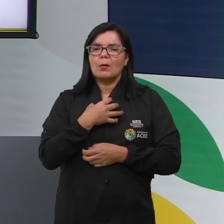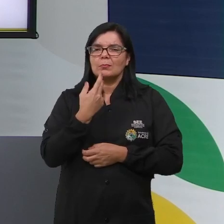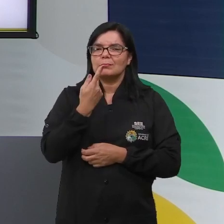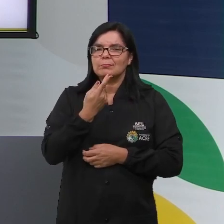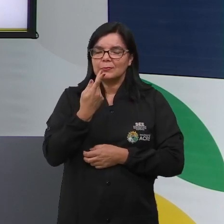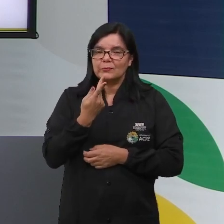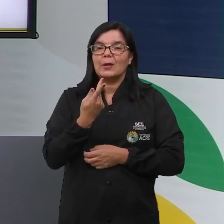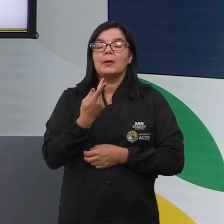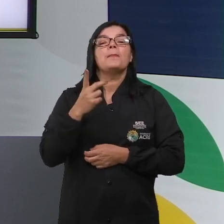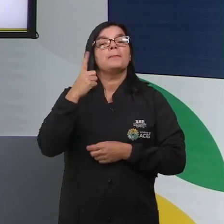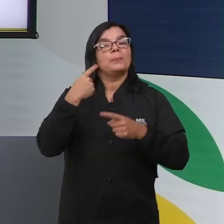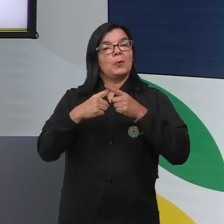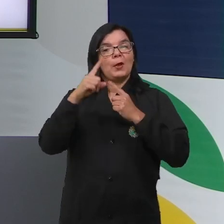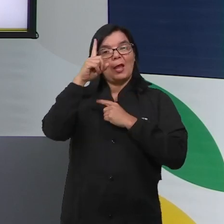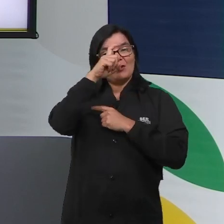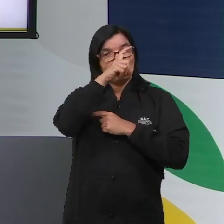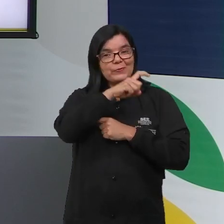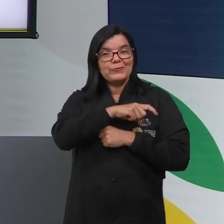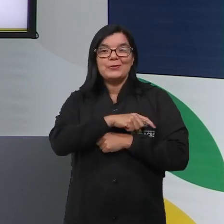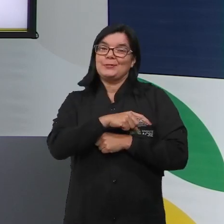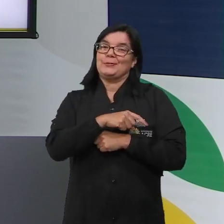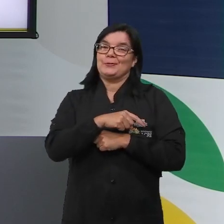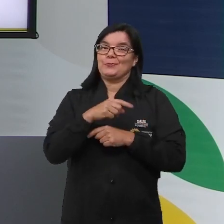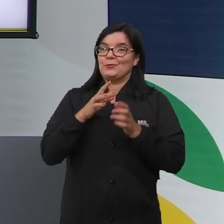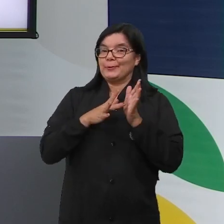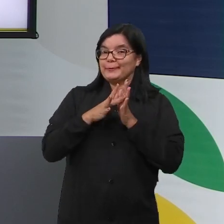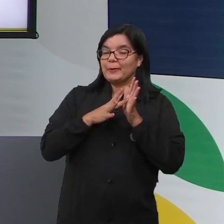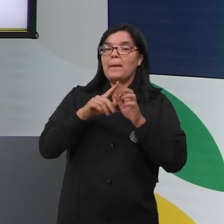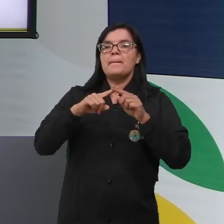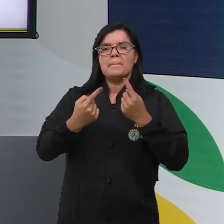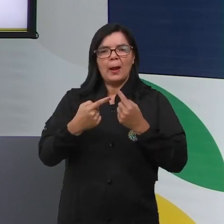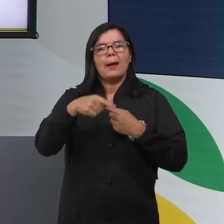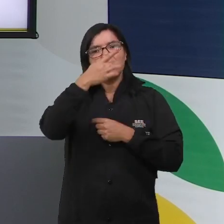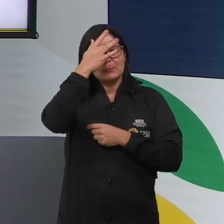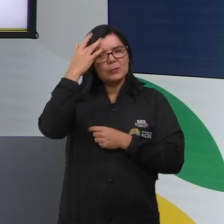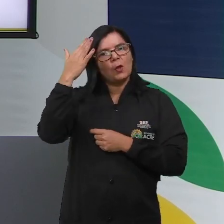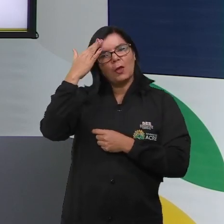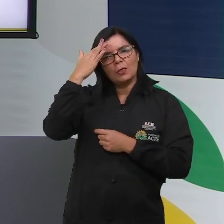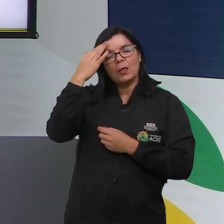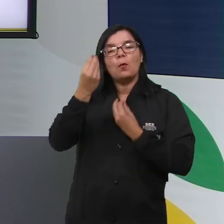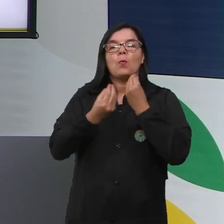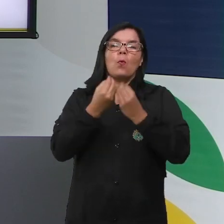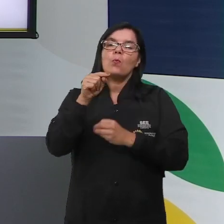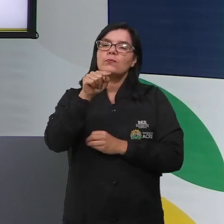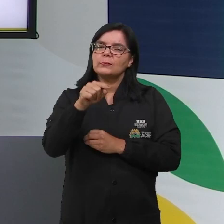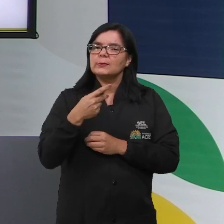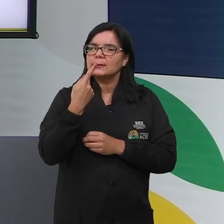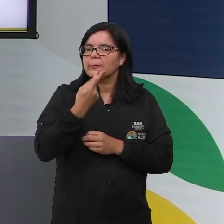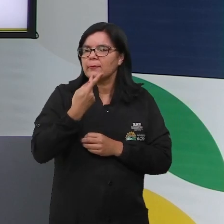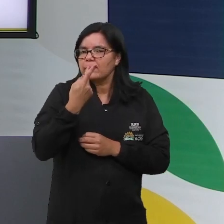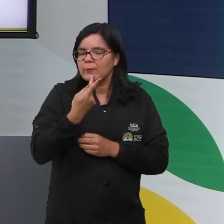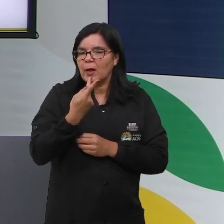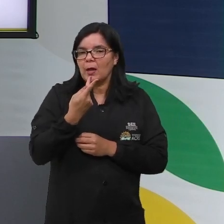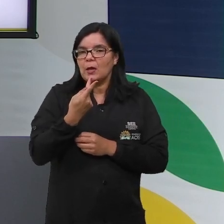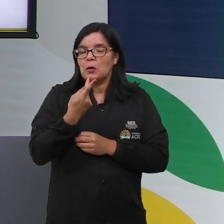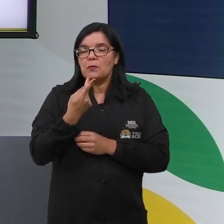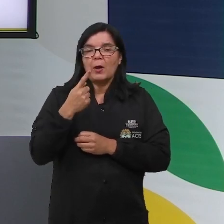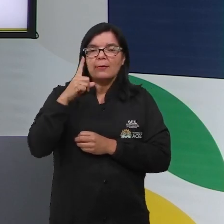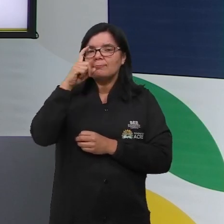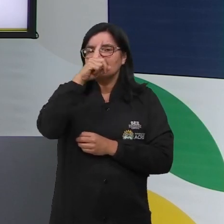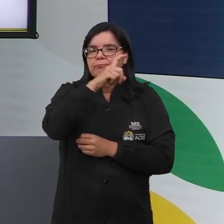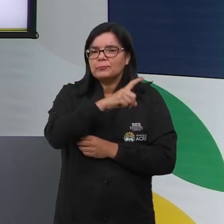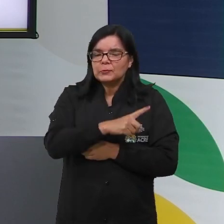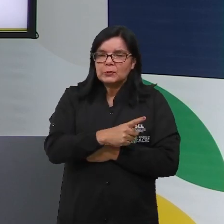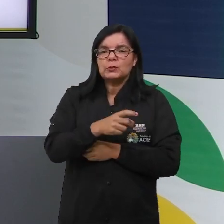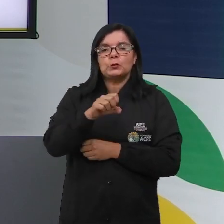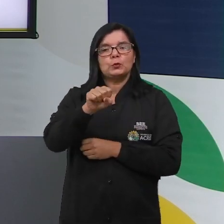que é difícil de você disfarçar, mas que é compreendido. Então, o sotaque ele não vai interferir na compreensão